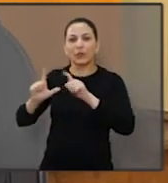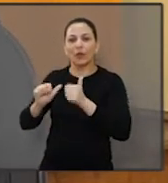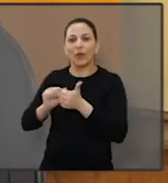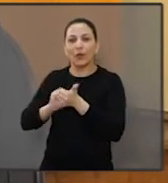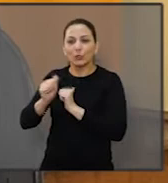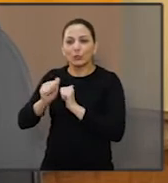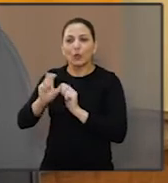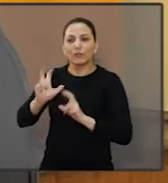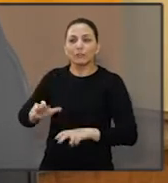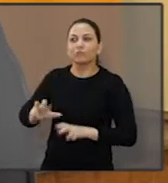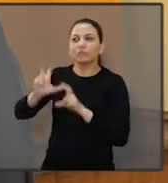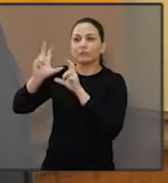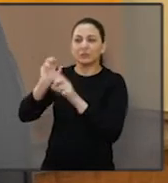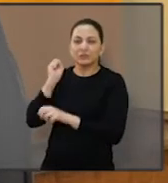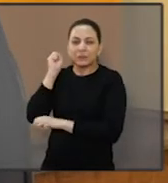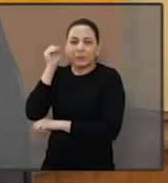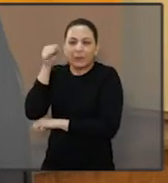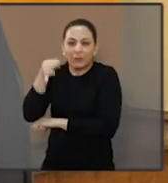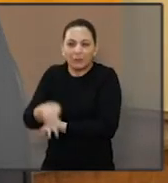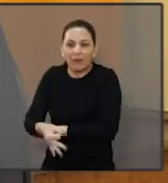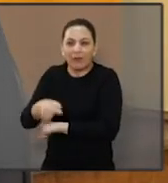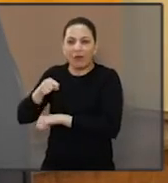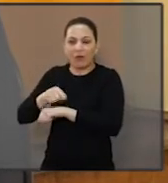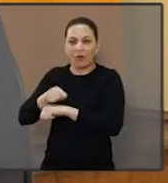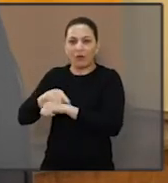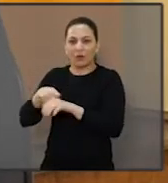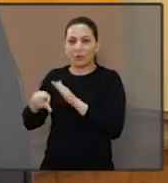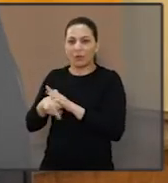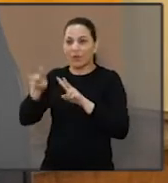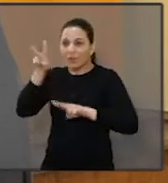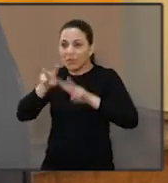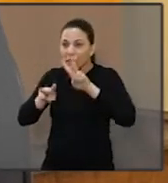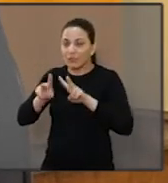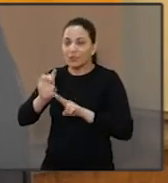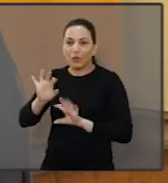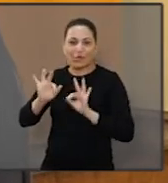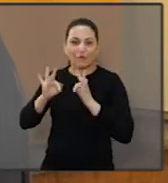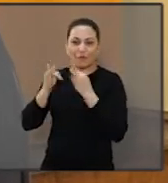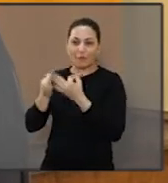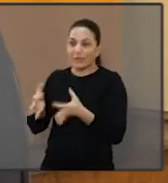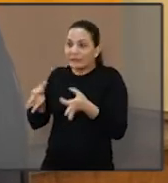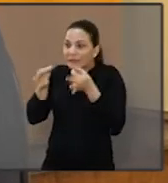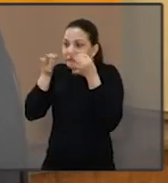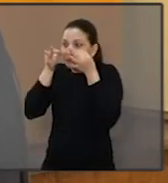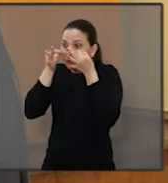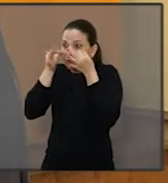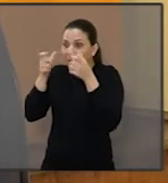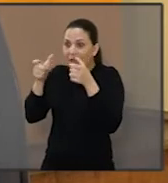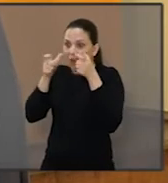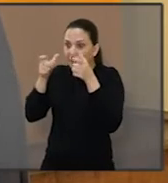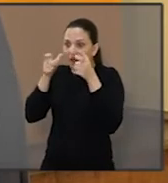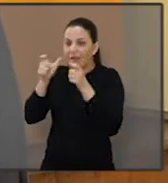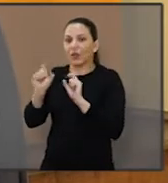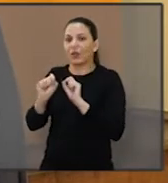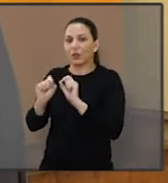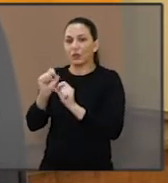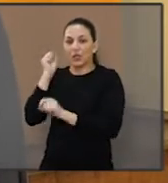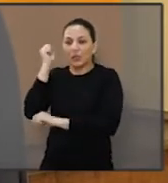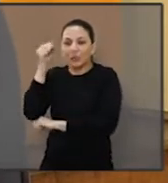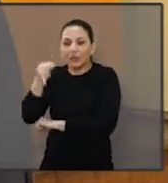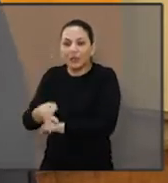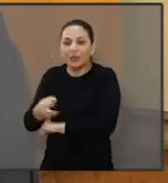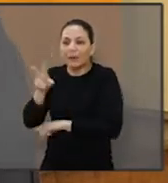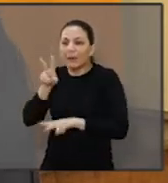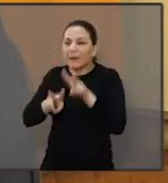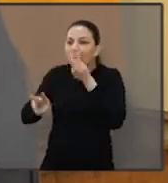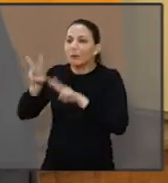de madrugada por causa do fuso horário. Então no começo quem assistia era só nossa família e os amigos, né, que levantavam de madrugada